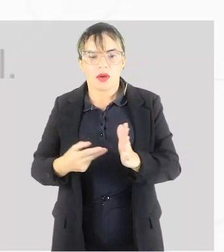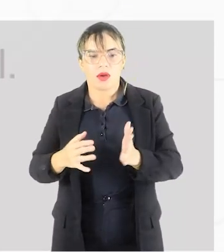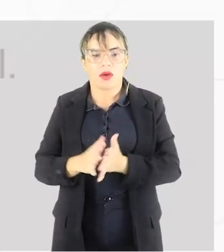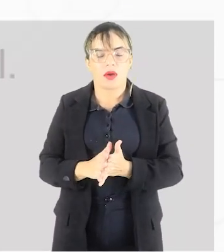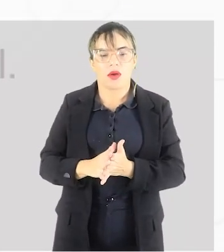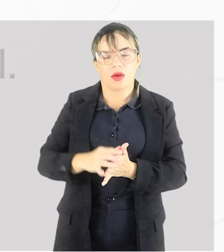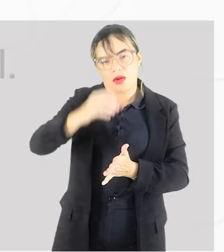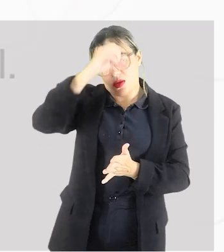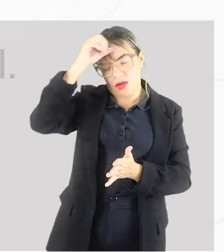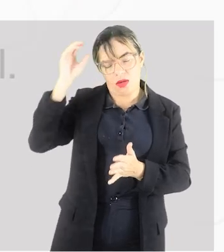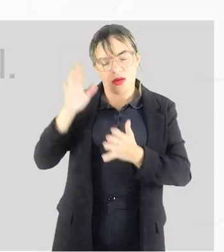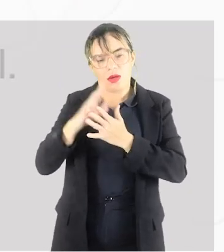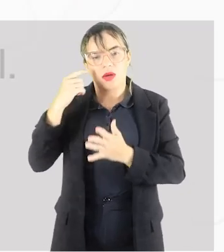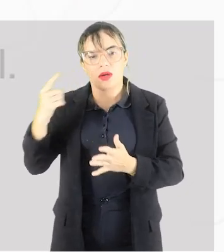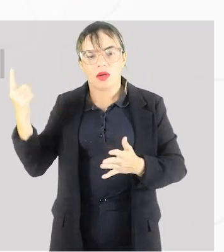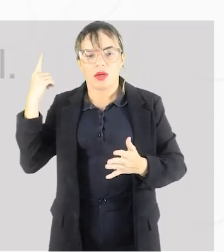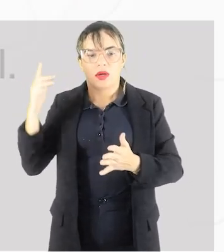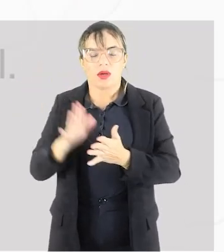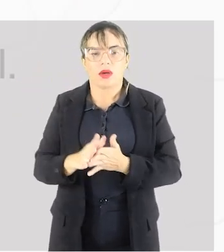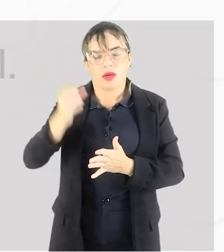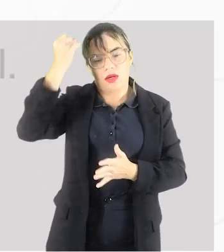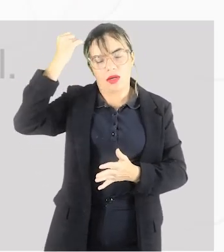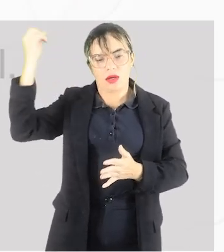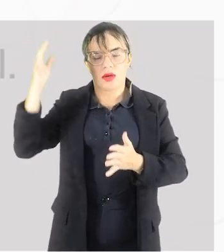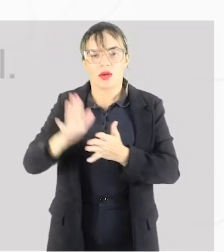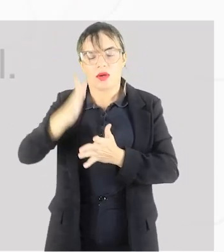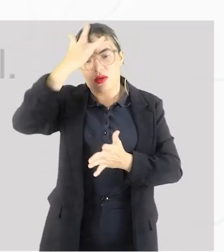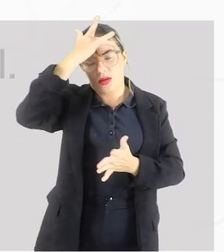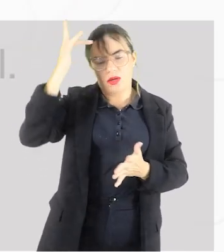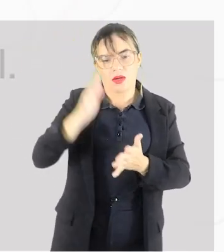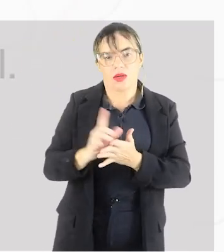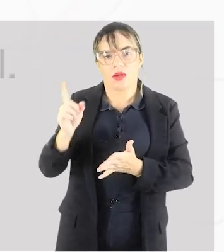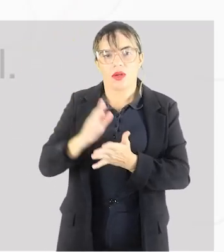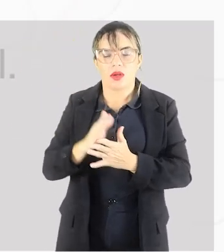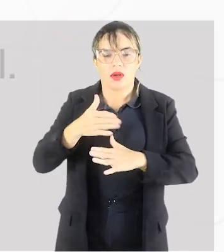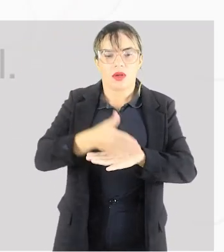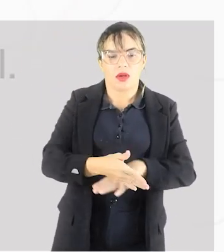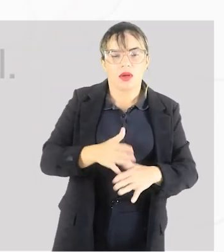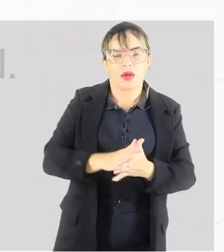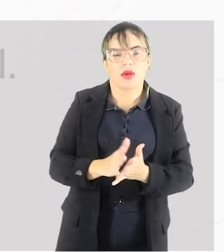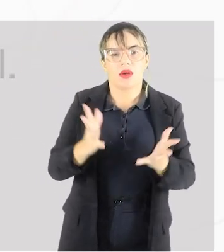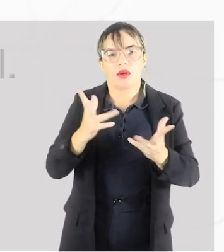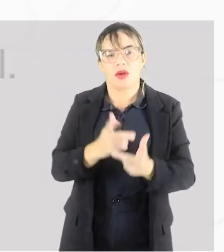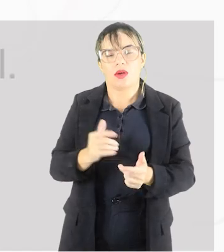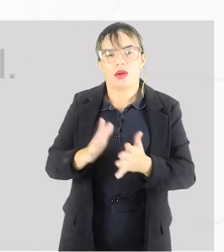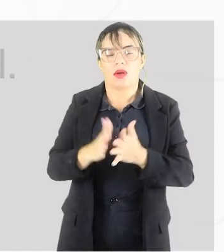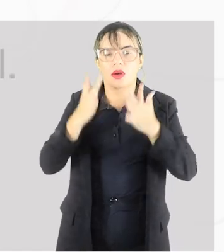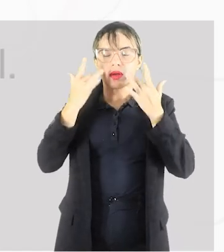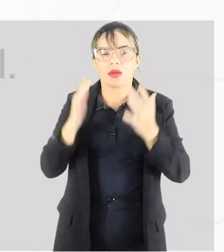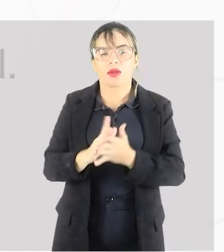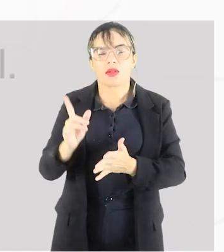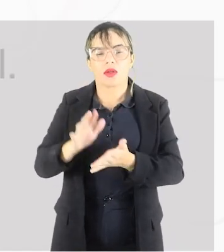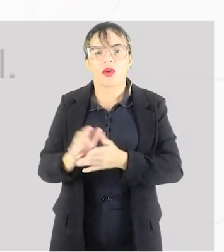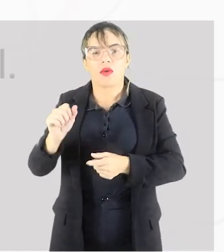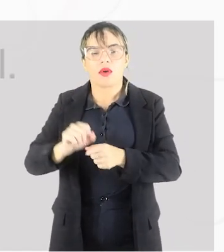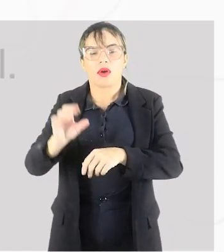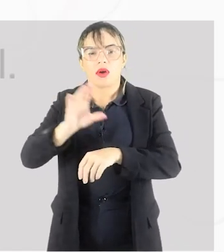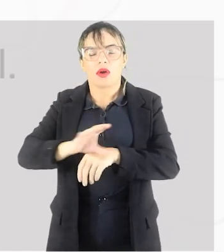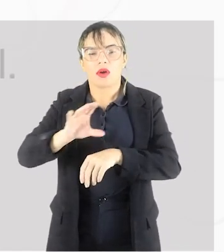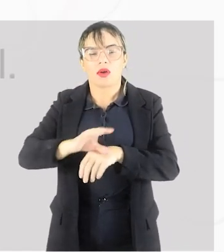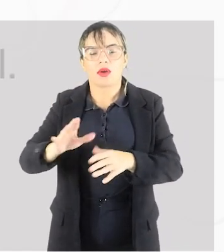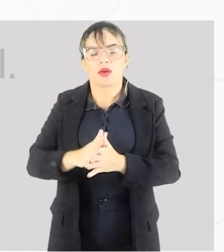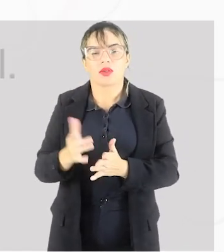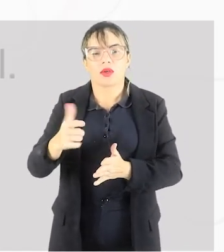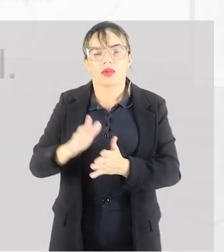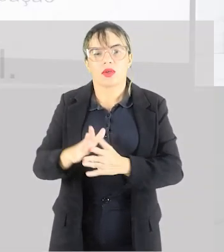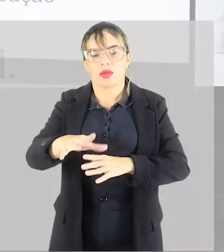ingênuo e inocente. Geralmente parte da ideia de que alguém não frequenta a escola de belas artes, não faz um curso de arte, não tem formação,